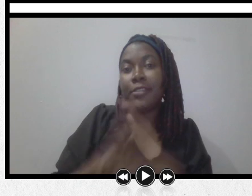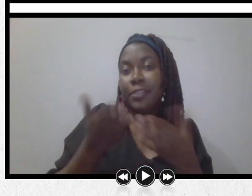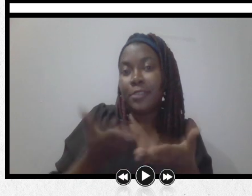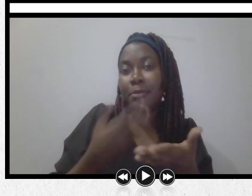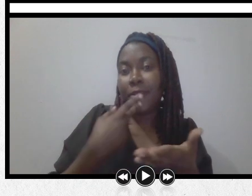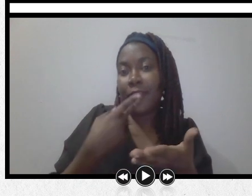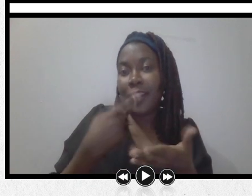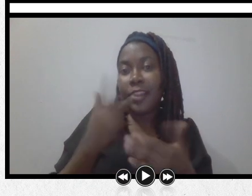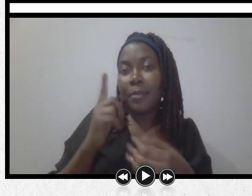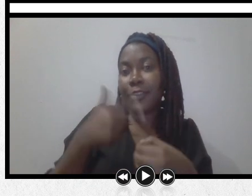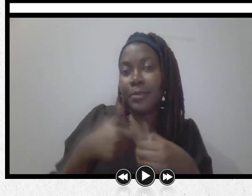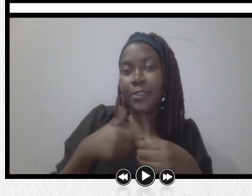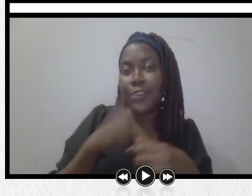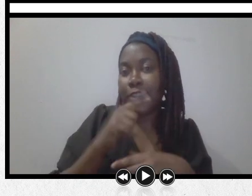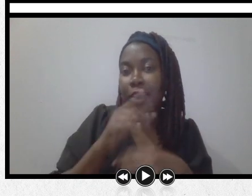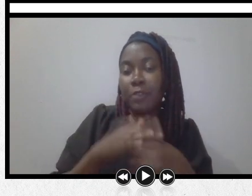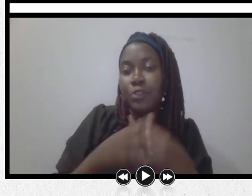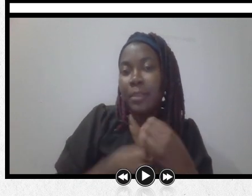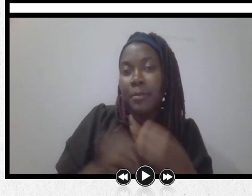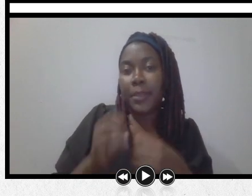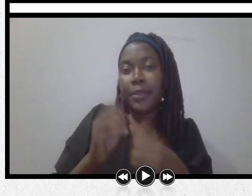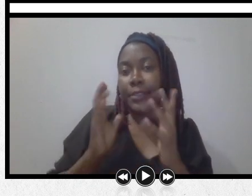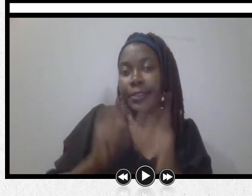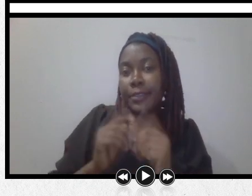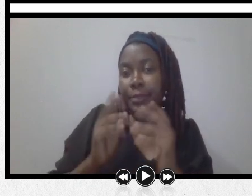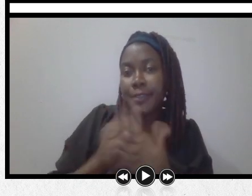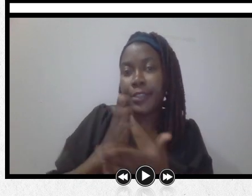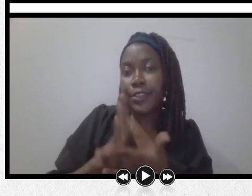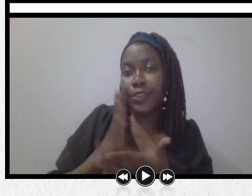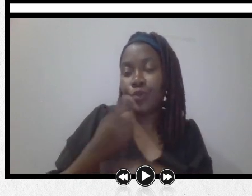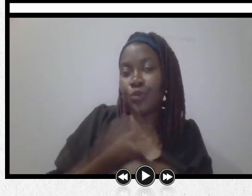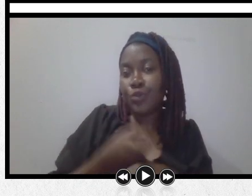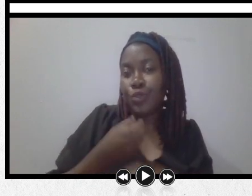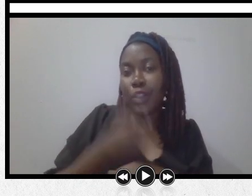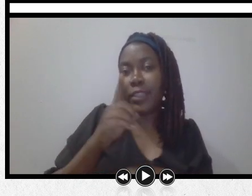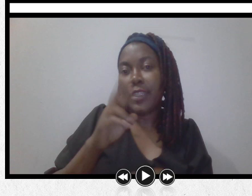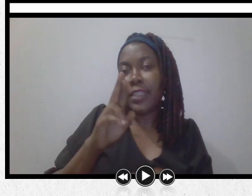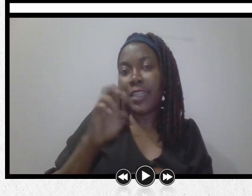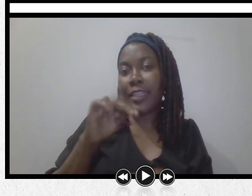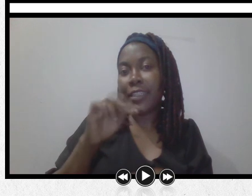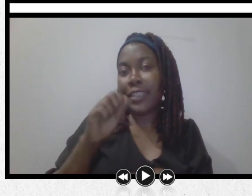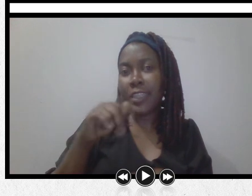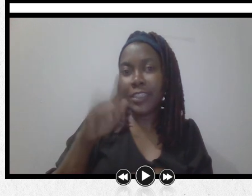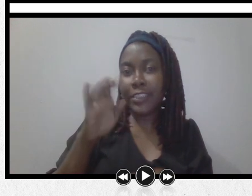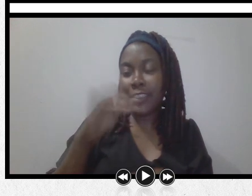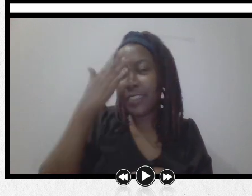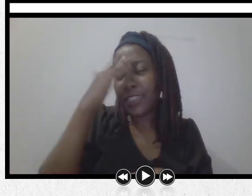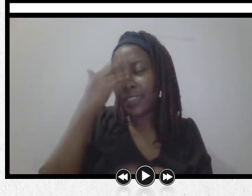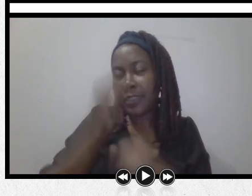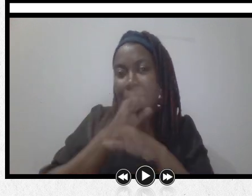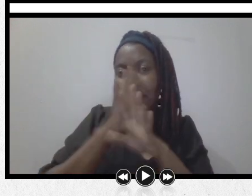falar sobre abastecimento de água, esgotamento sanitário, resíduos sólidos e drenagem urbana, para entender um pouco mais sobre todos